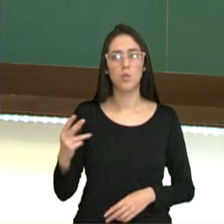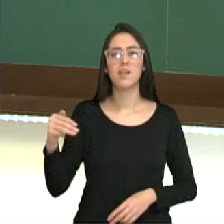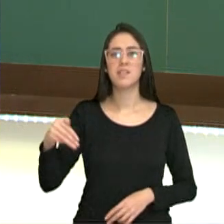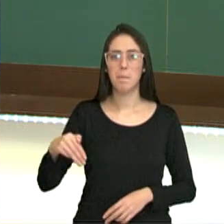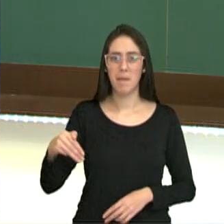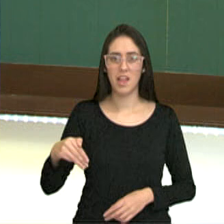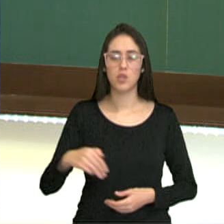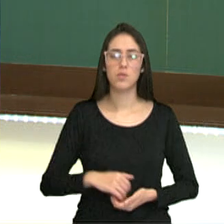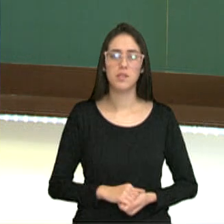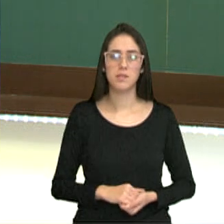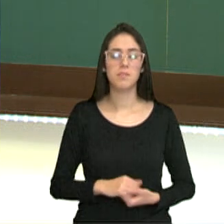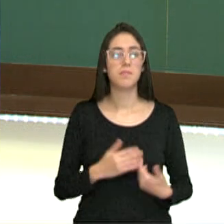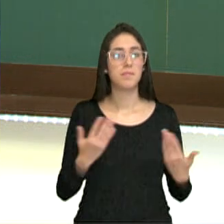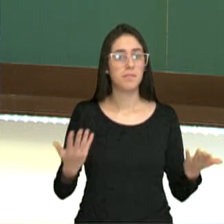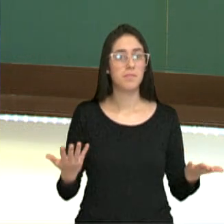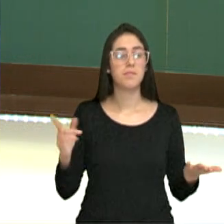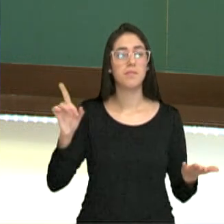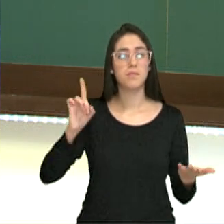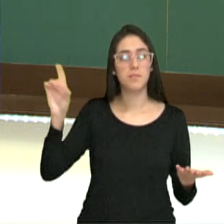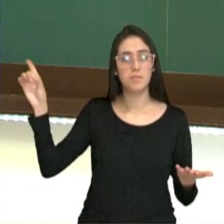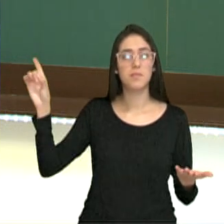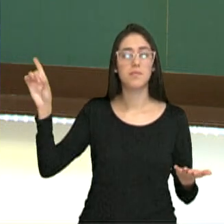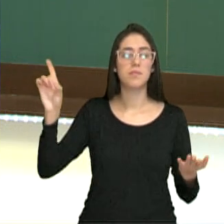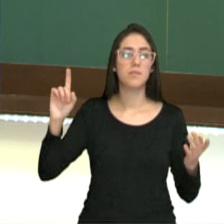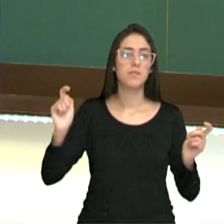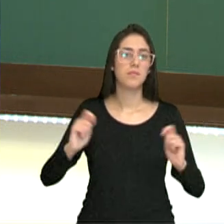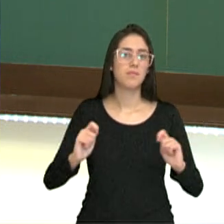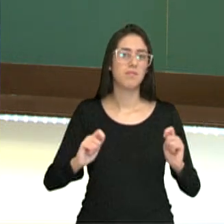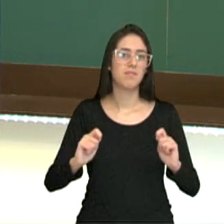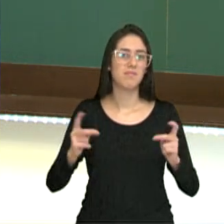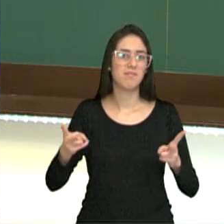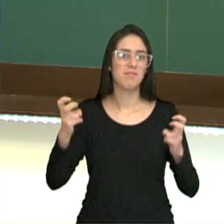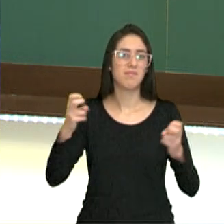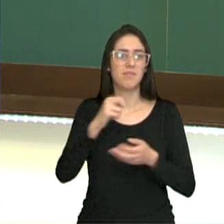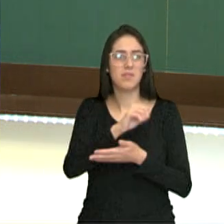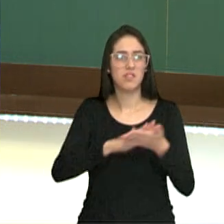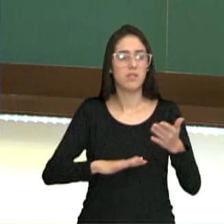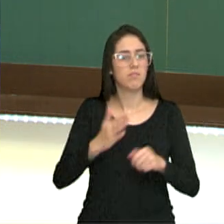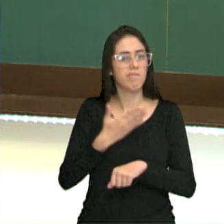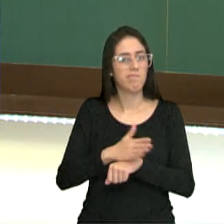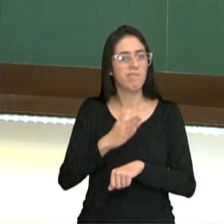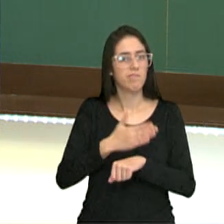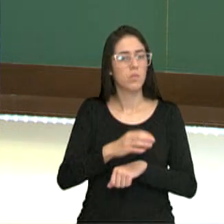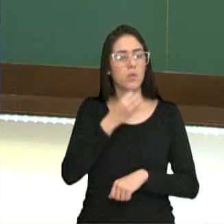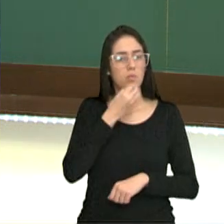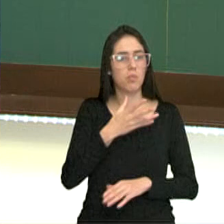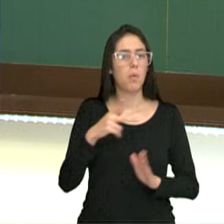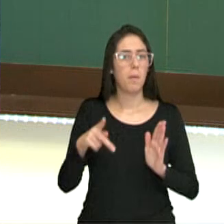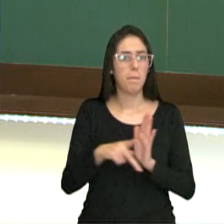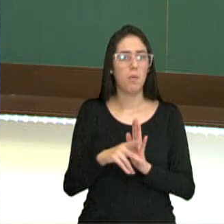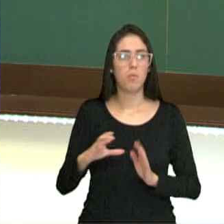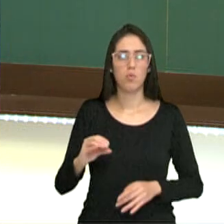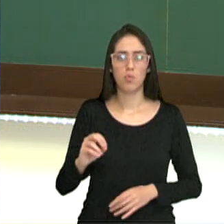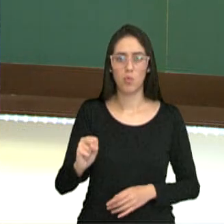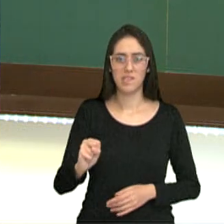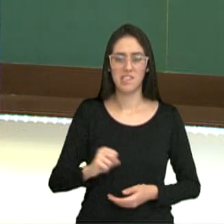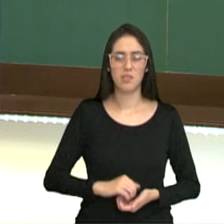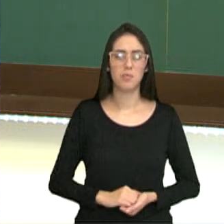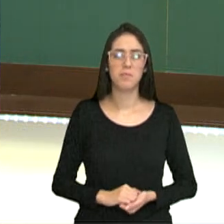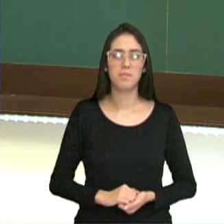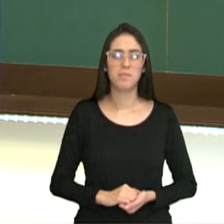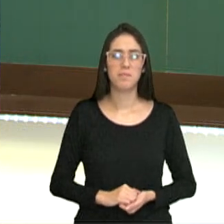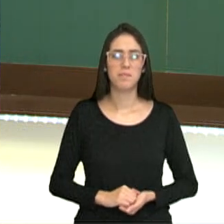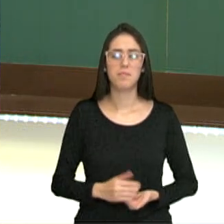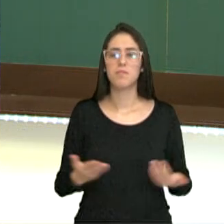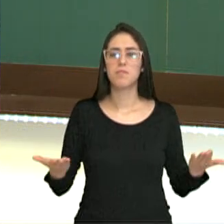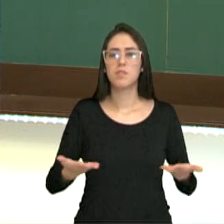metros. Né? Então, com isso a gente, né, vê um exercício prático de função cosseno. Tá?